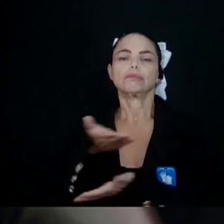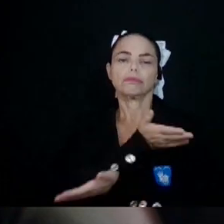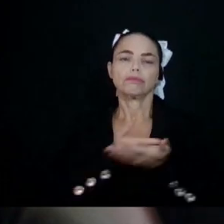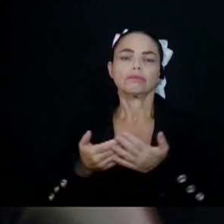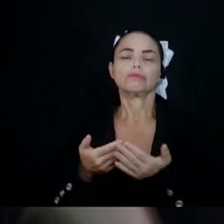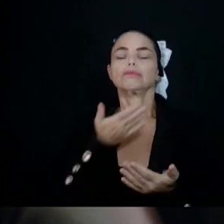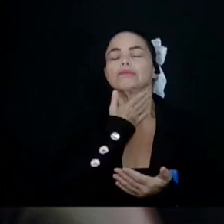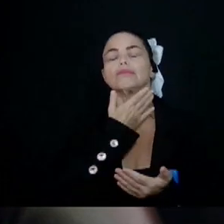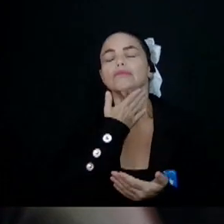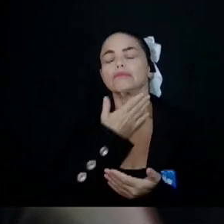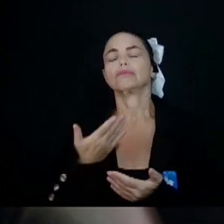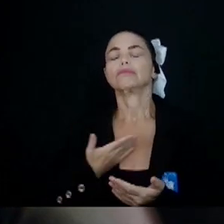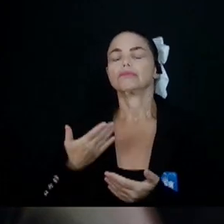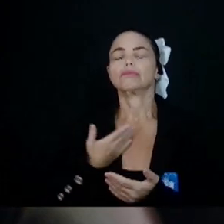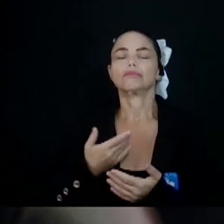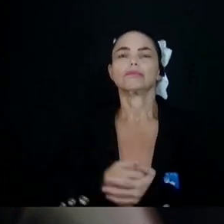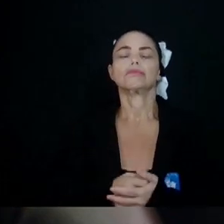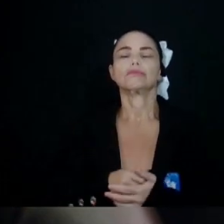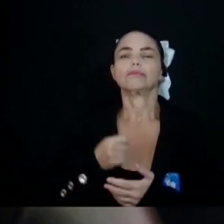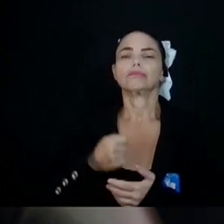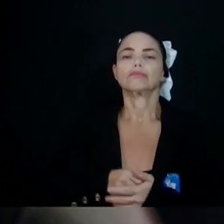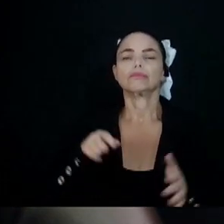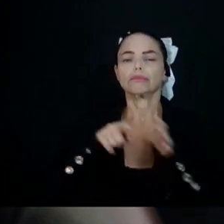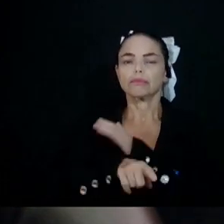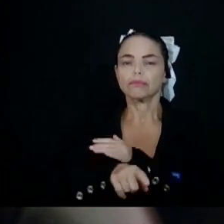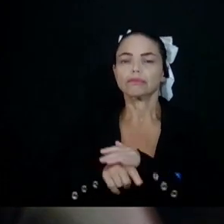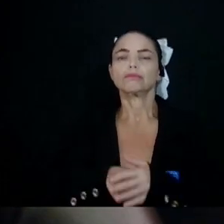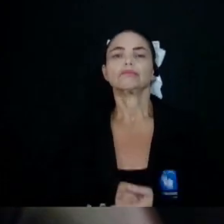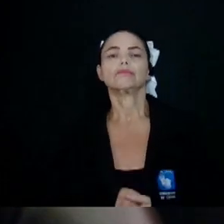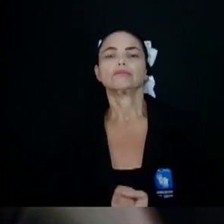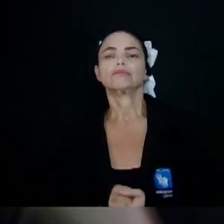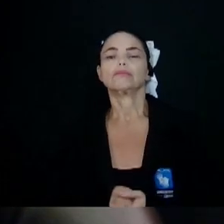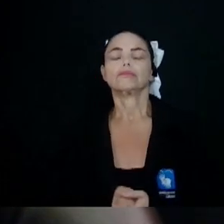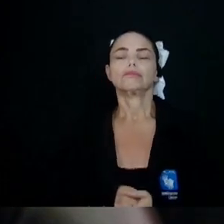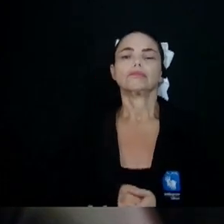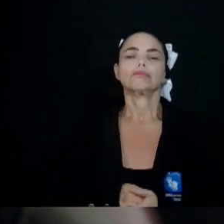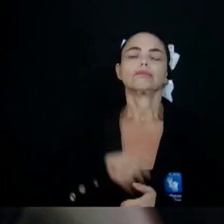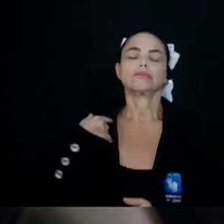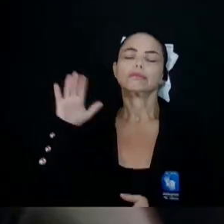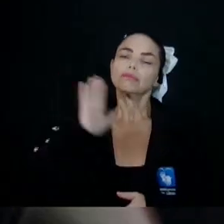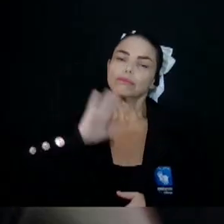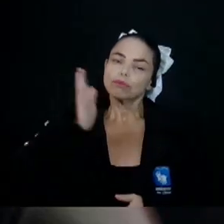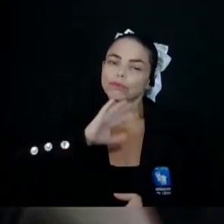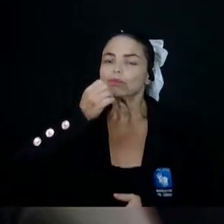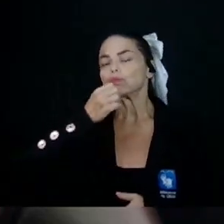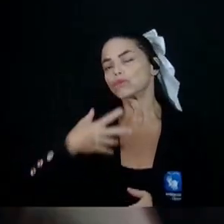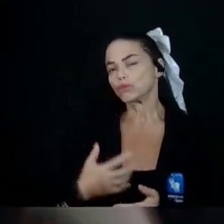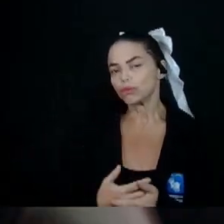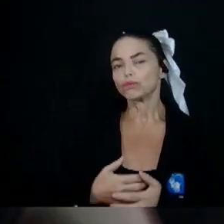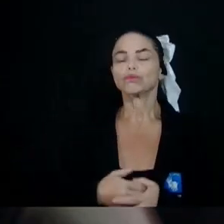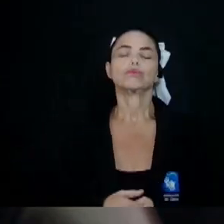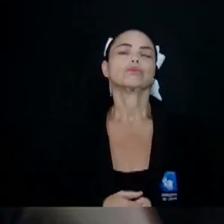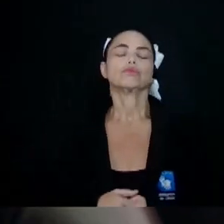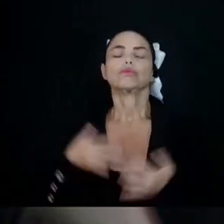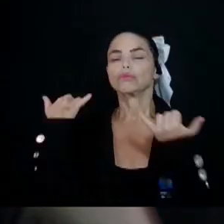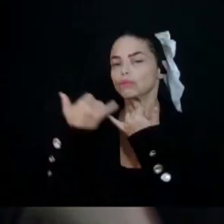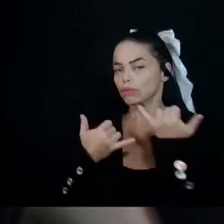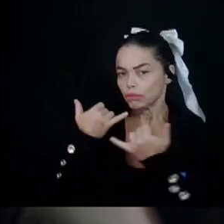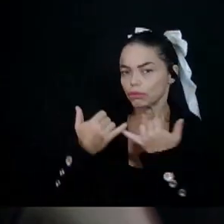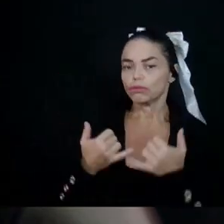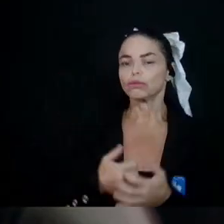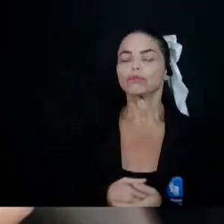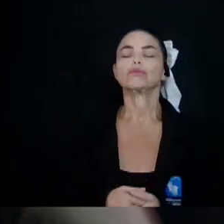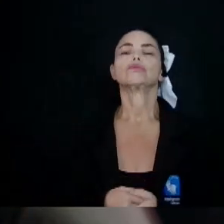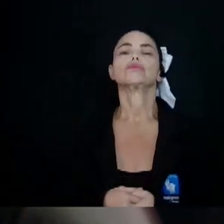terem amizade, de perguntarem, irem em um local, olá, tudo bem? Quer brincar comigo?